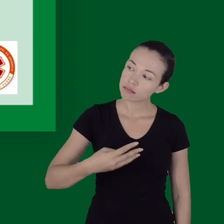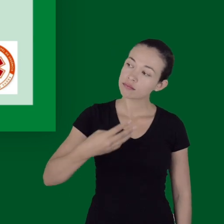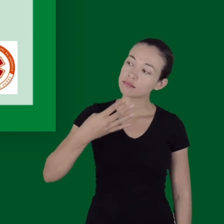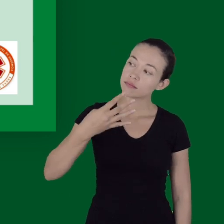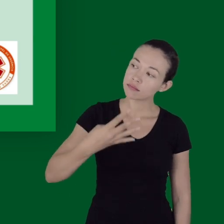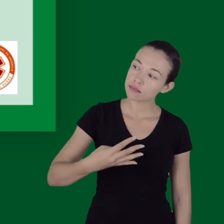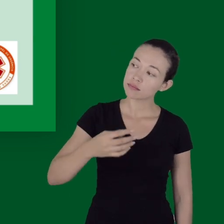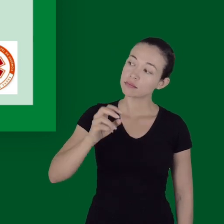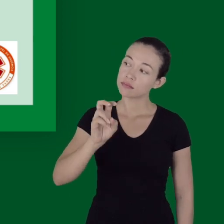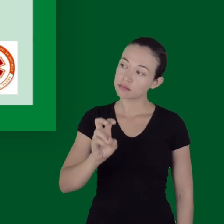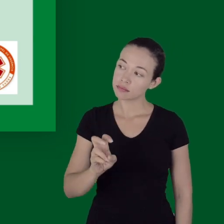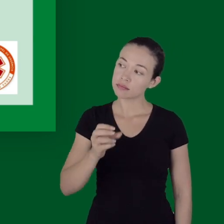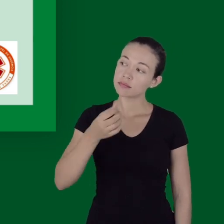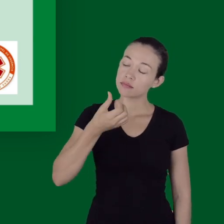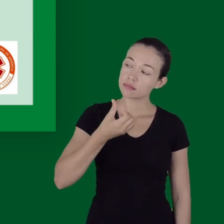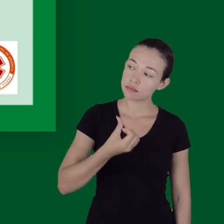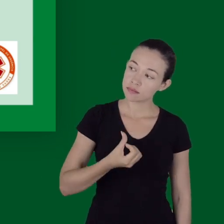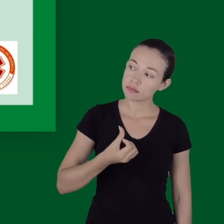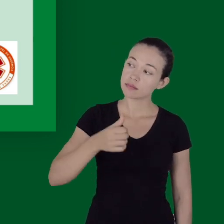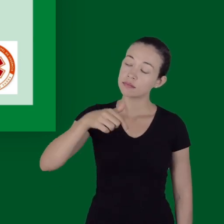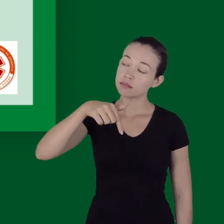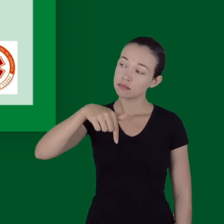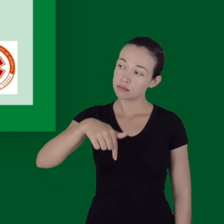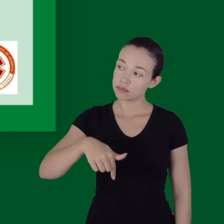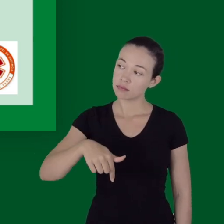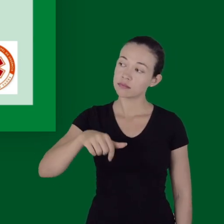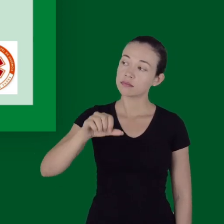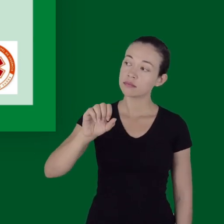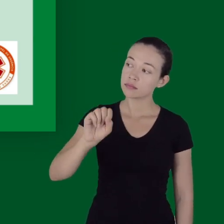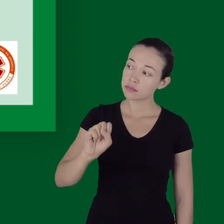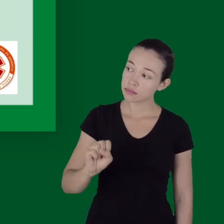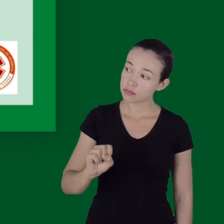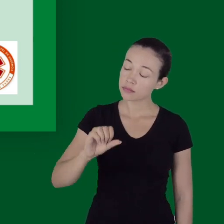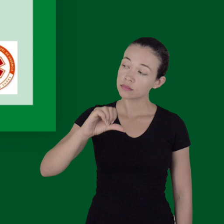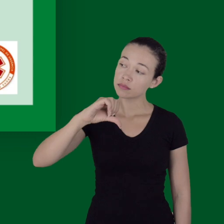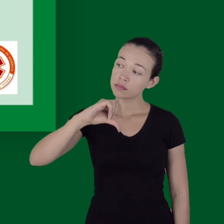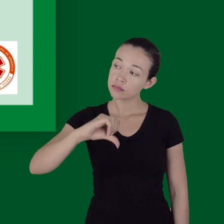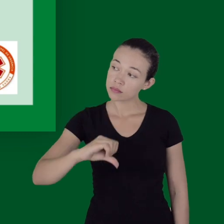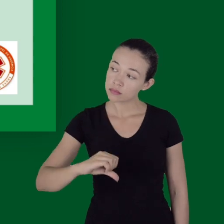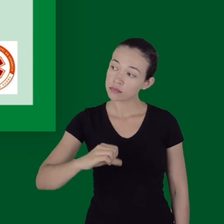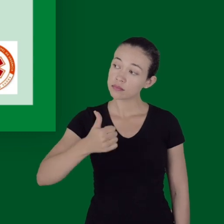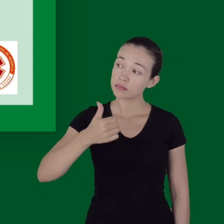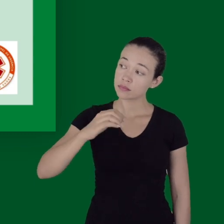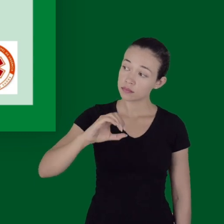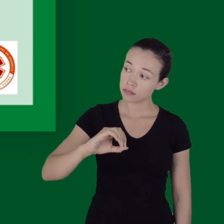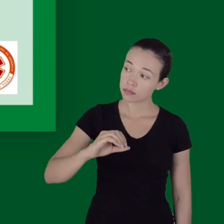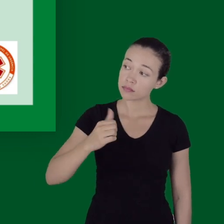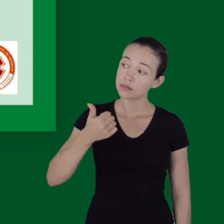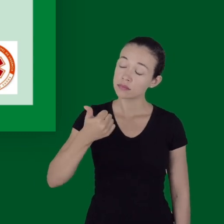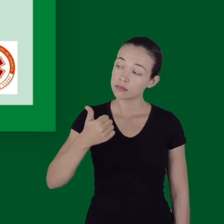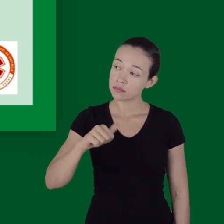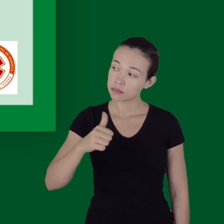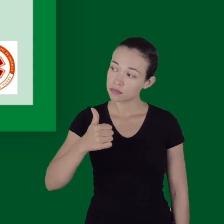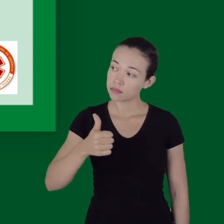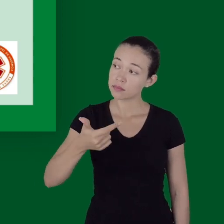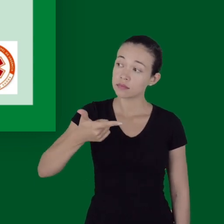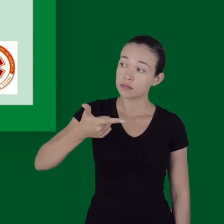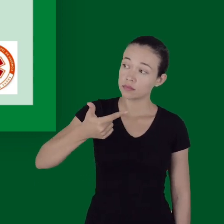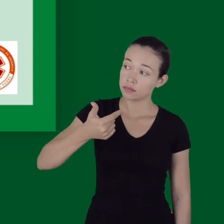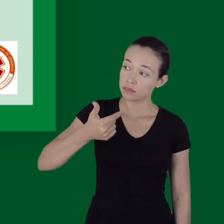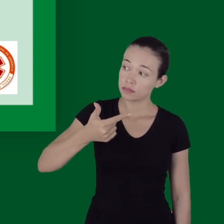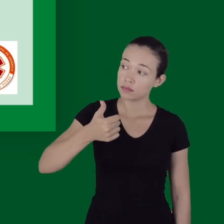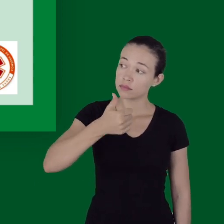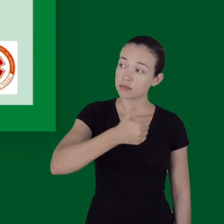Pode ir? 1, 2, 3, 4, 5, 6,